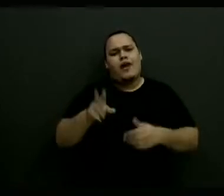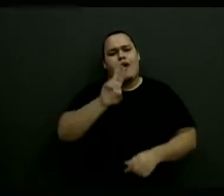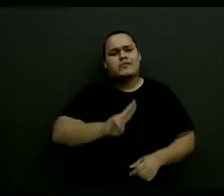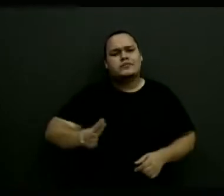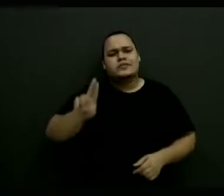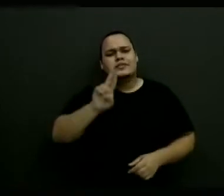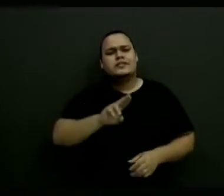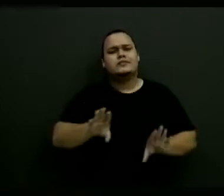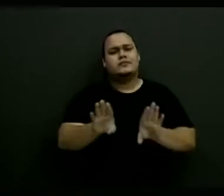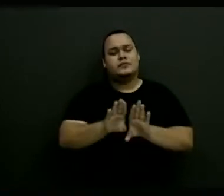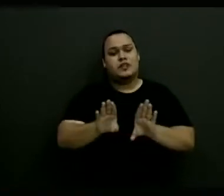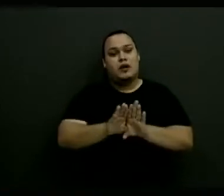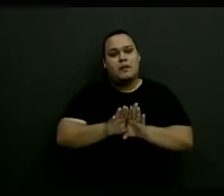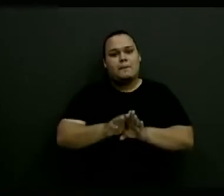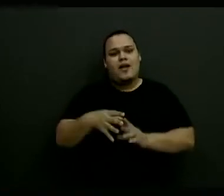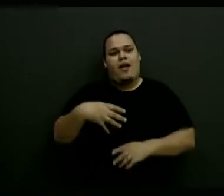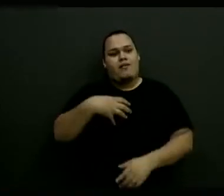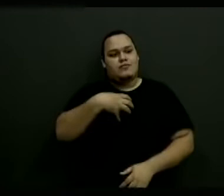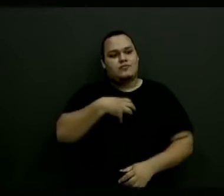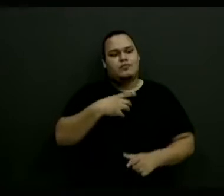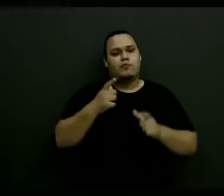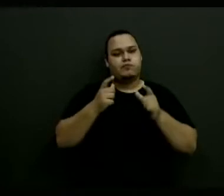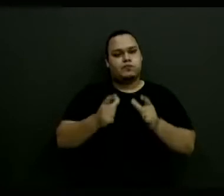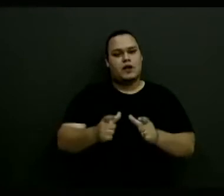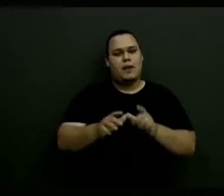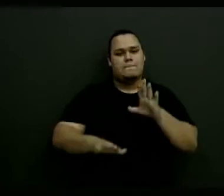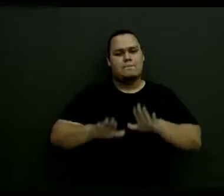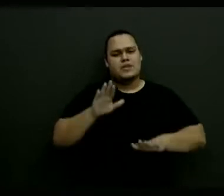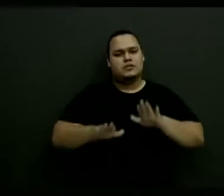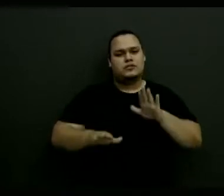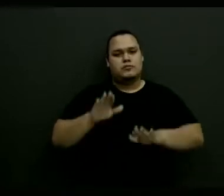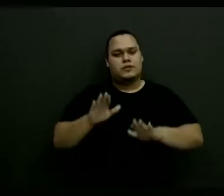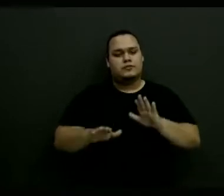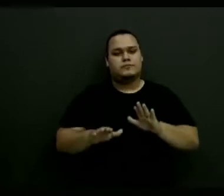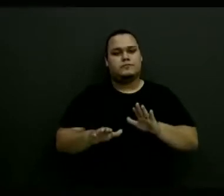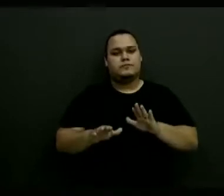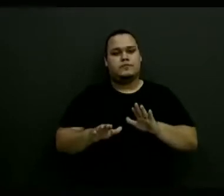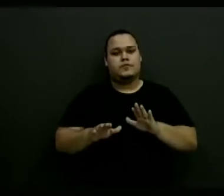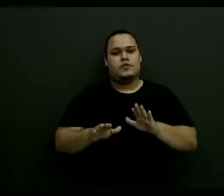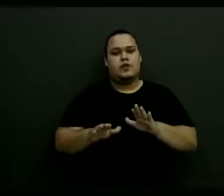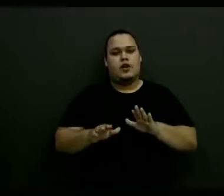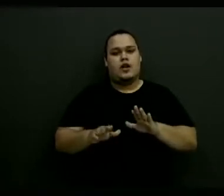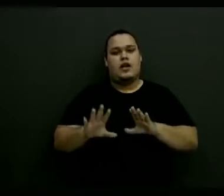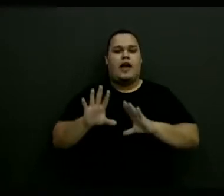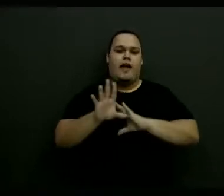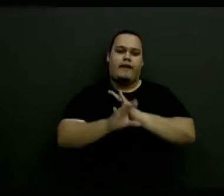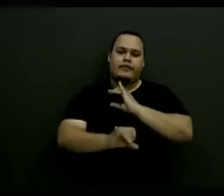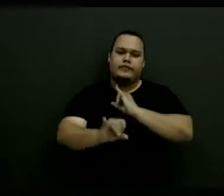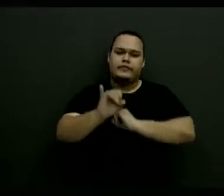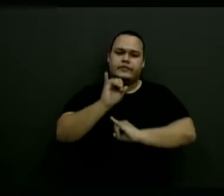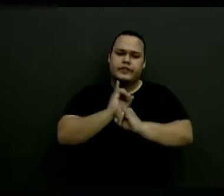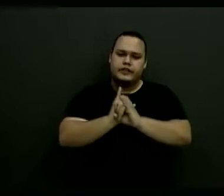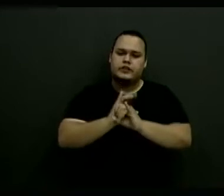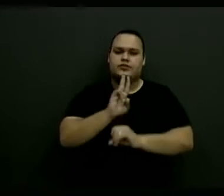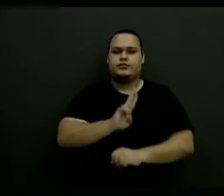ferramenta bem ímpar, que de um modelo até igual, um parecido com o outro, que é as ferramentas virtuais. Mas eu gostaria